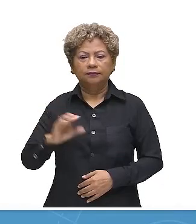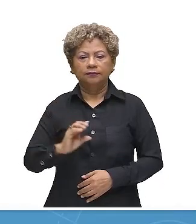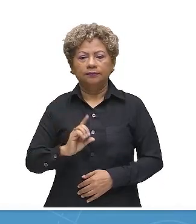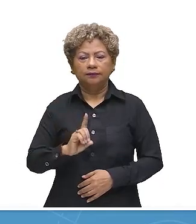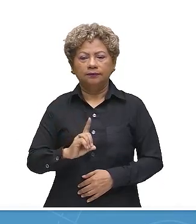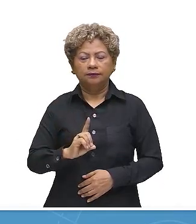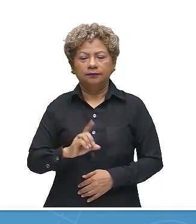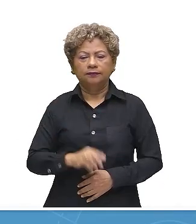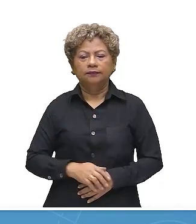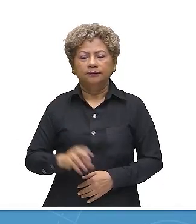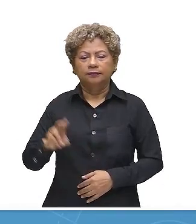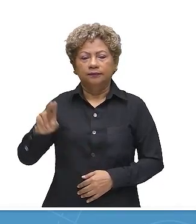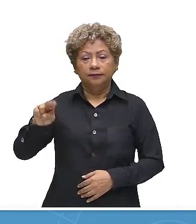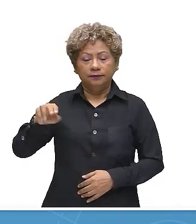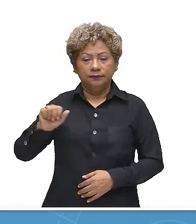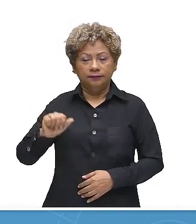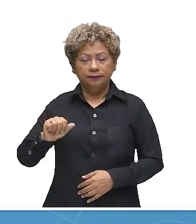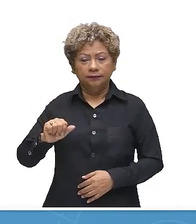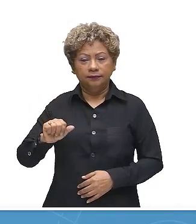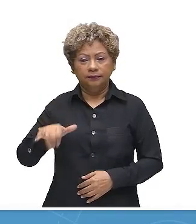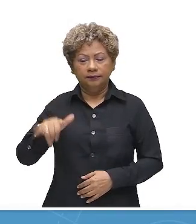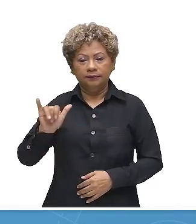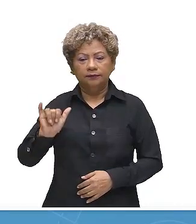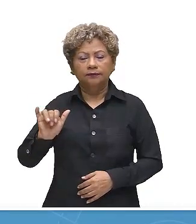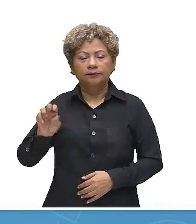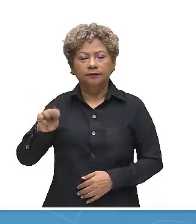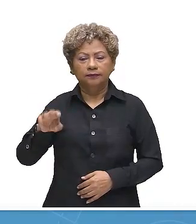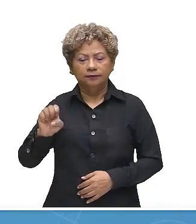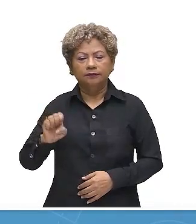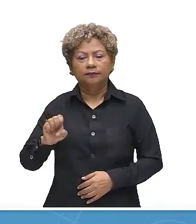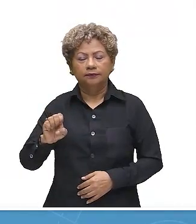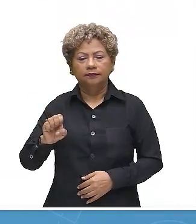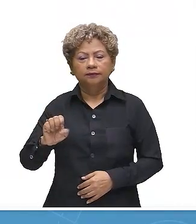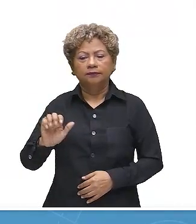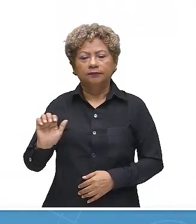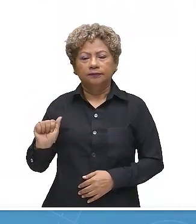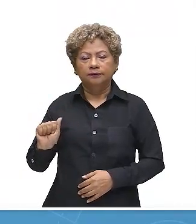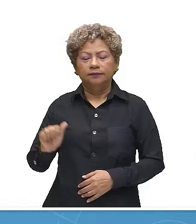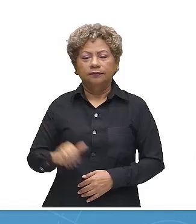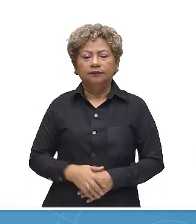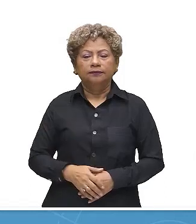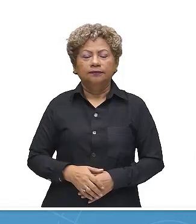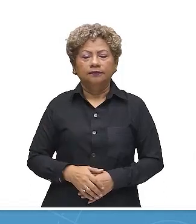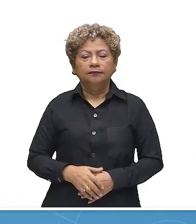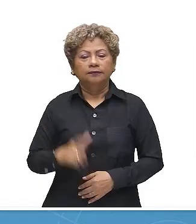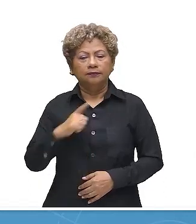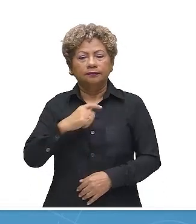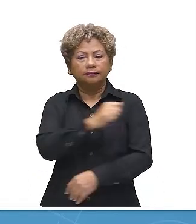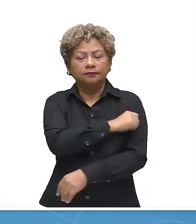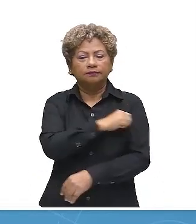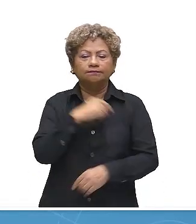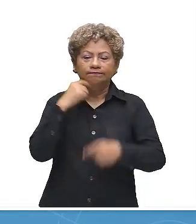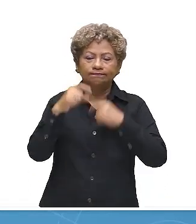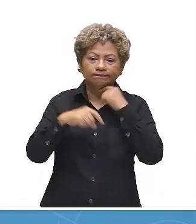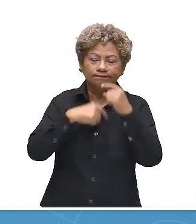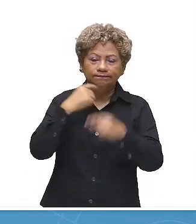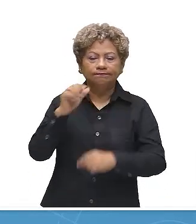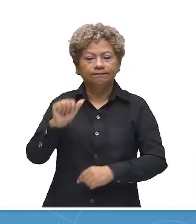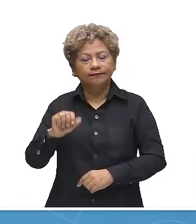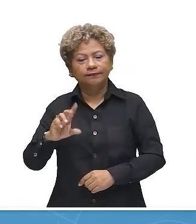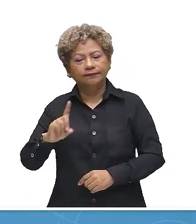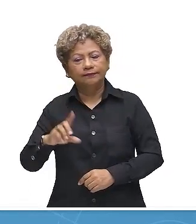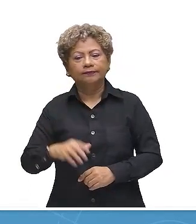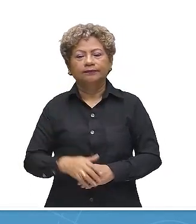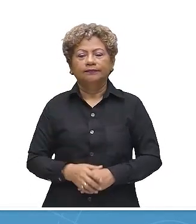D. Naime, questão 1, letra A. A Riana está em dúvida se é A ou se é D. A Tami, letra D.